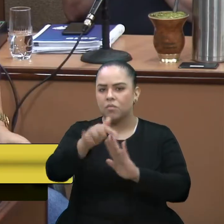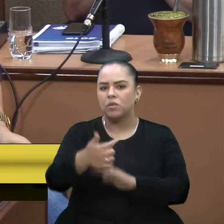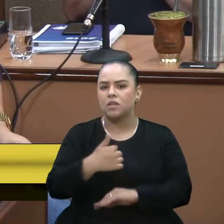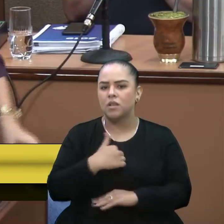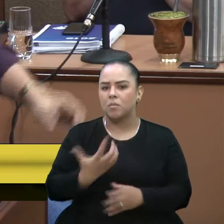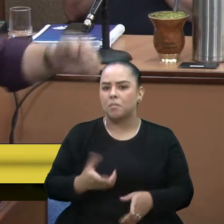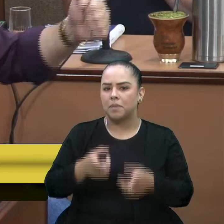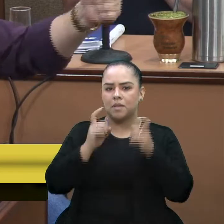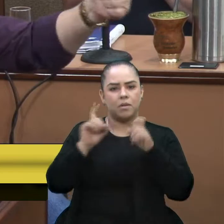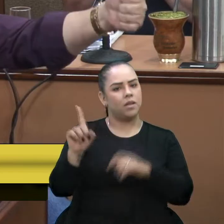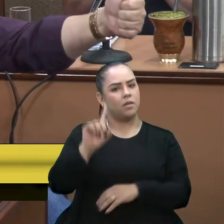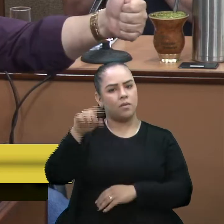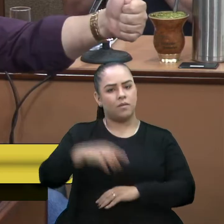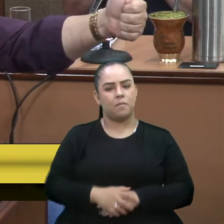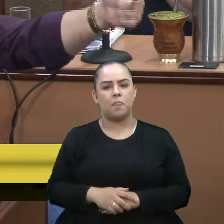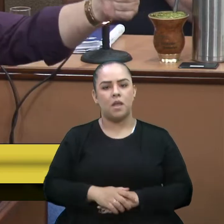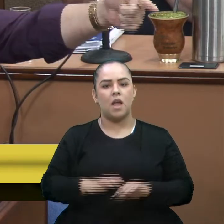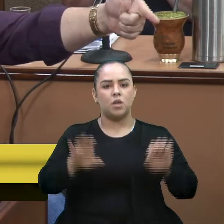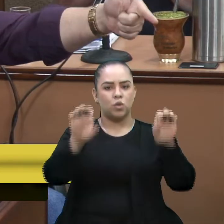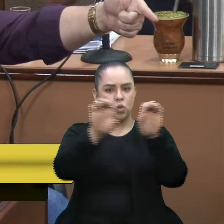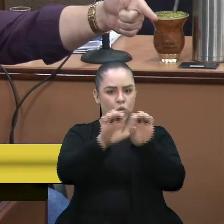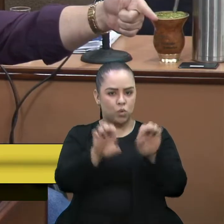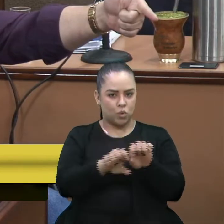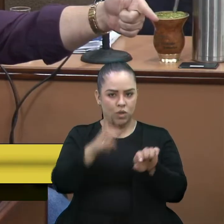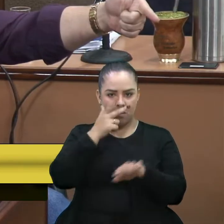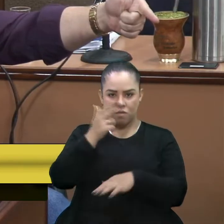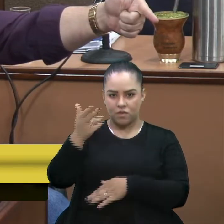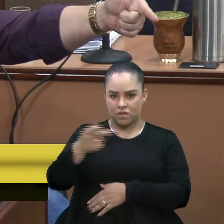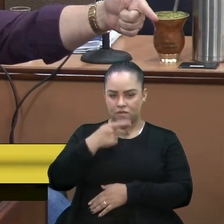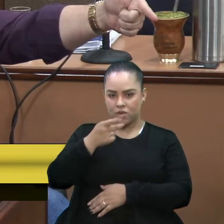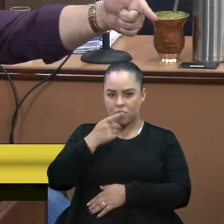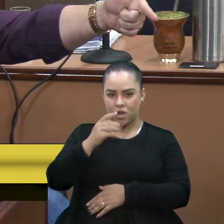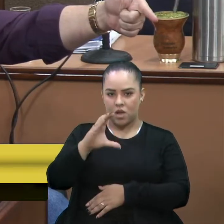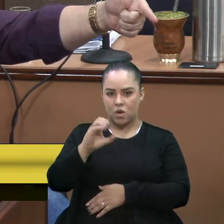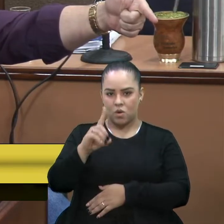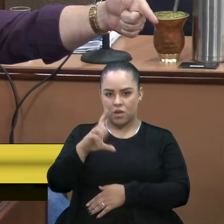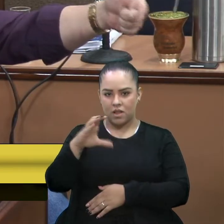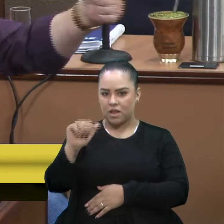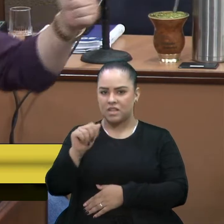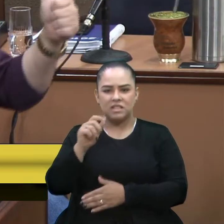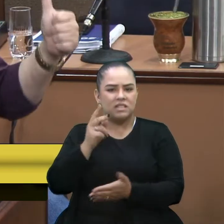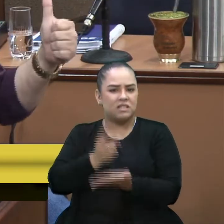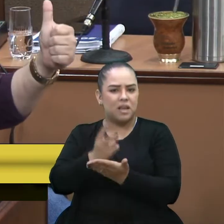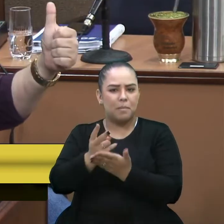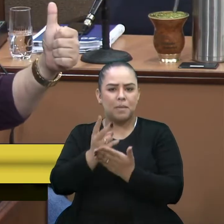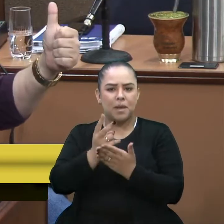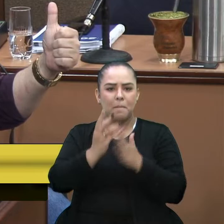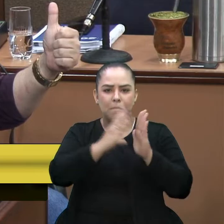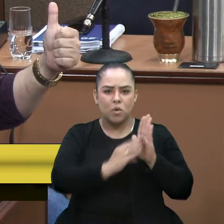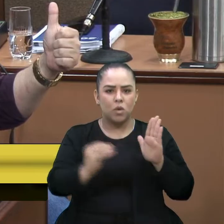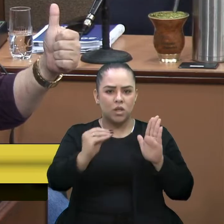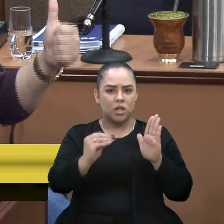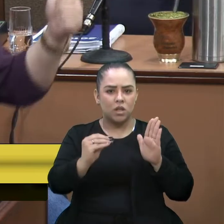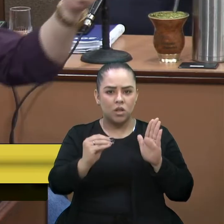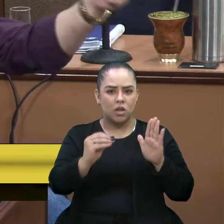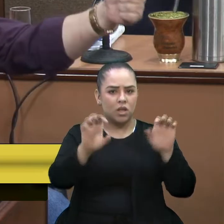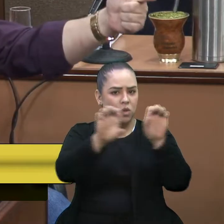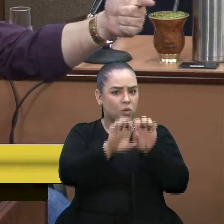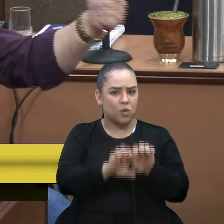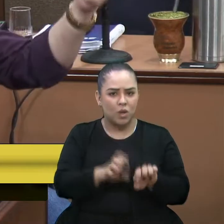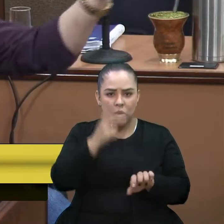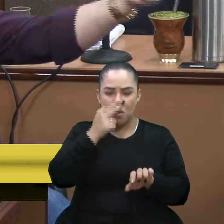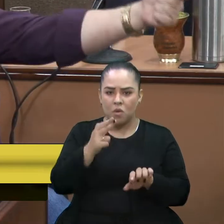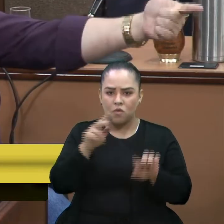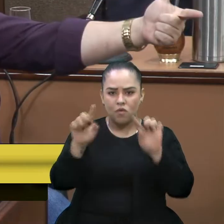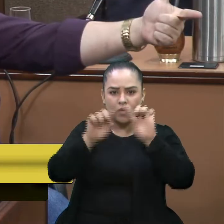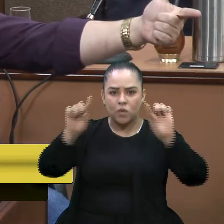é. A estrutura, como o senhor disse que a Codeca sempre foi exemplo, a estrutura é praticamente a mesma. Os funcionários